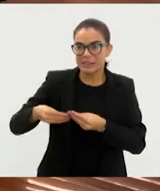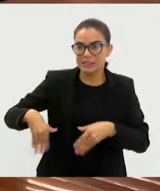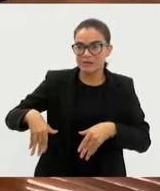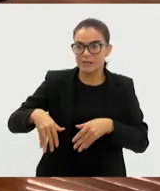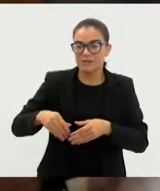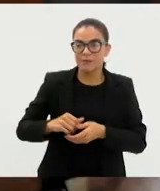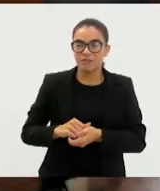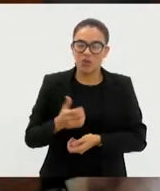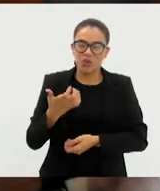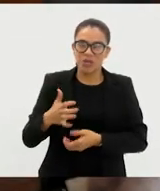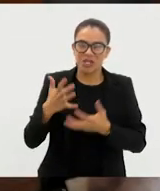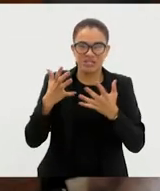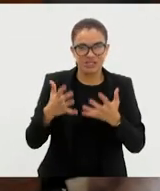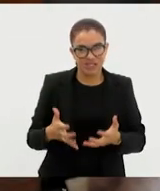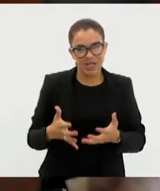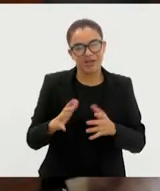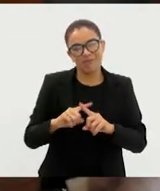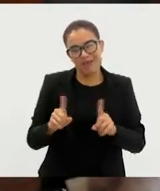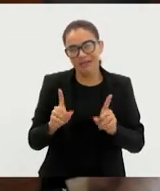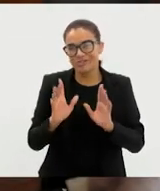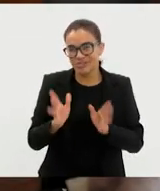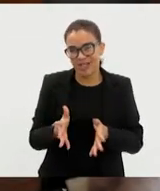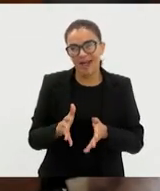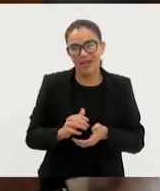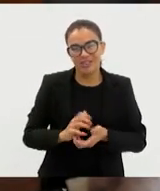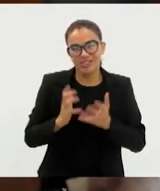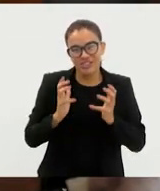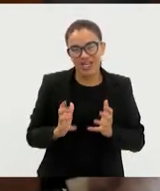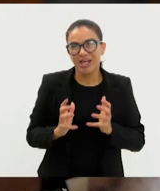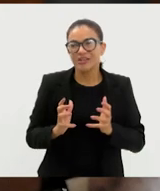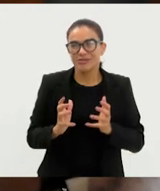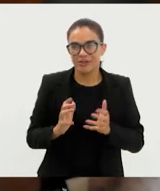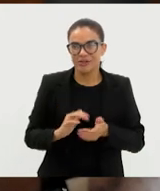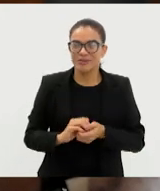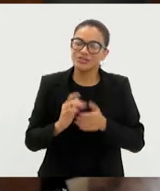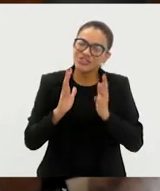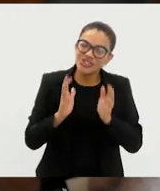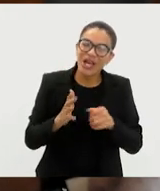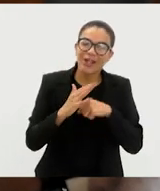Não querendo ser chato, mas sendo. Você nem é um chato querido.